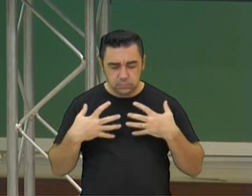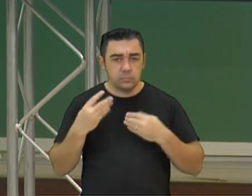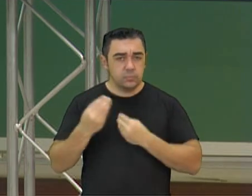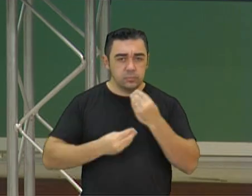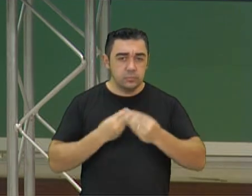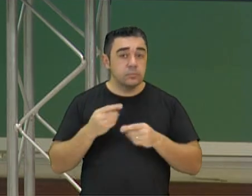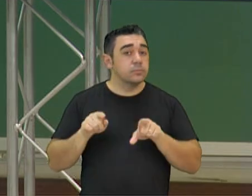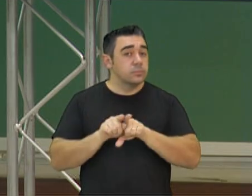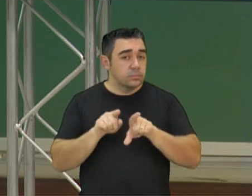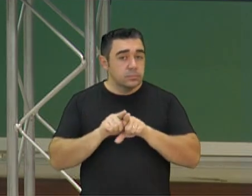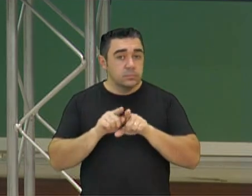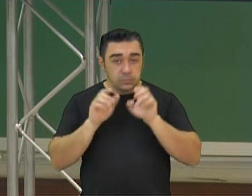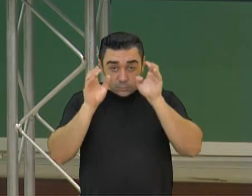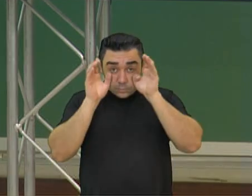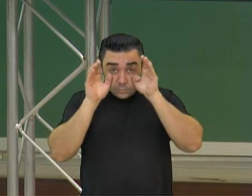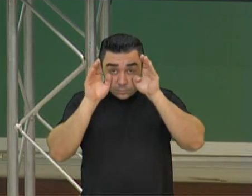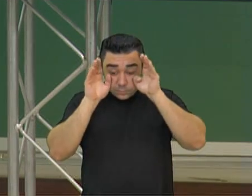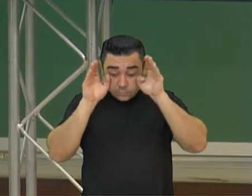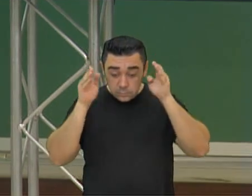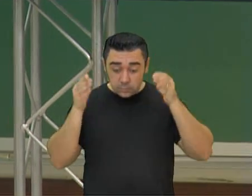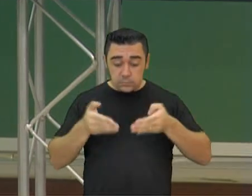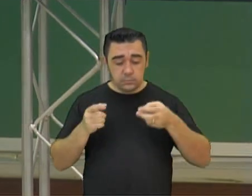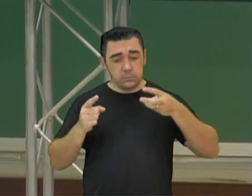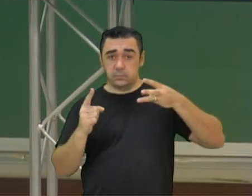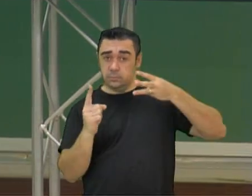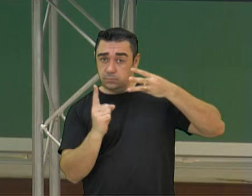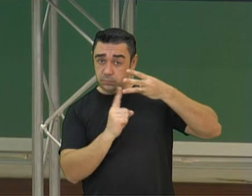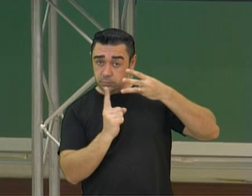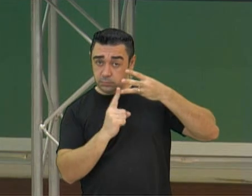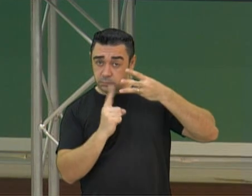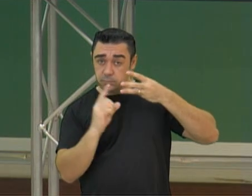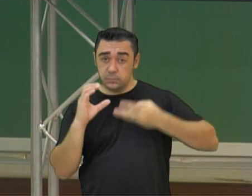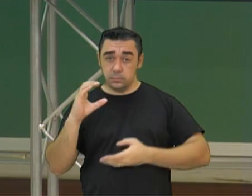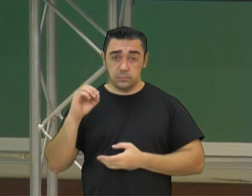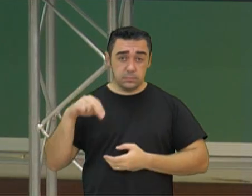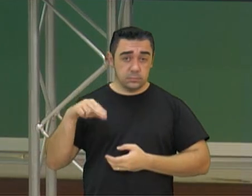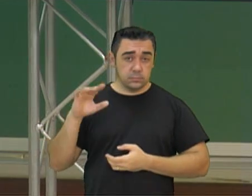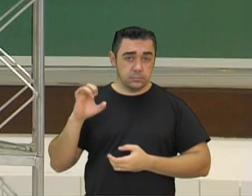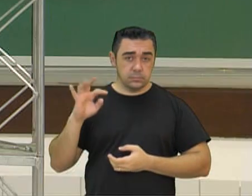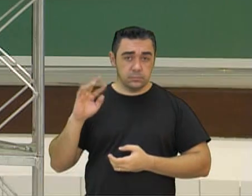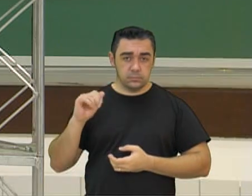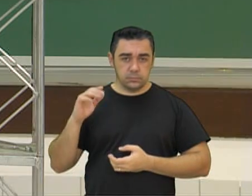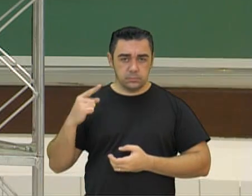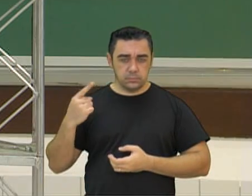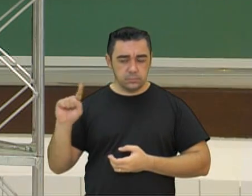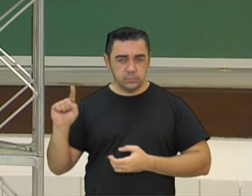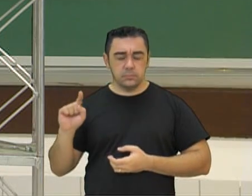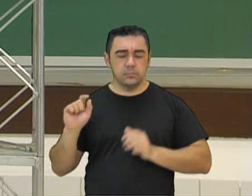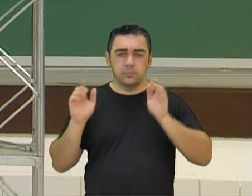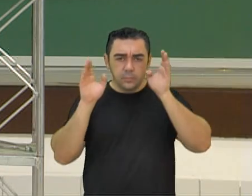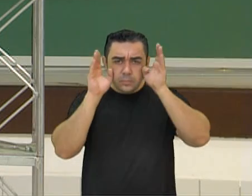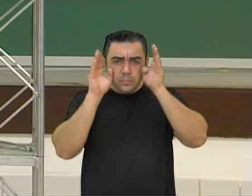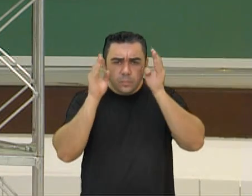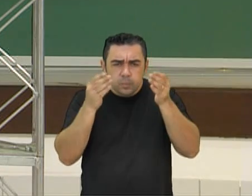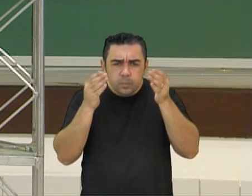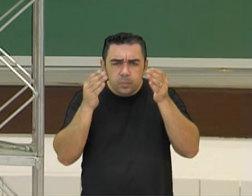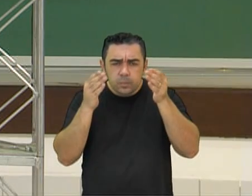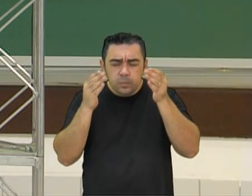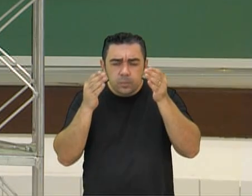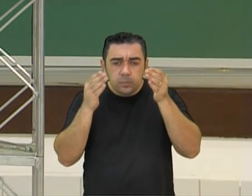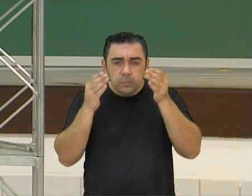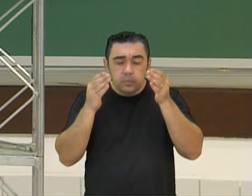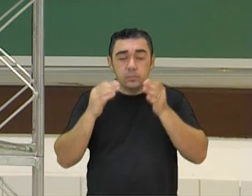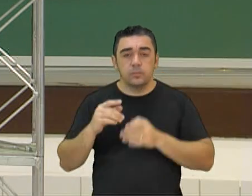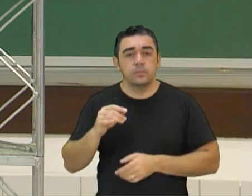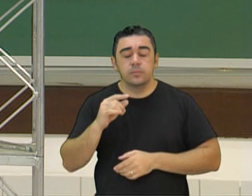controle até da concentração, que é um outro princípio que é dito por ele, né? Porque no método dele, você